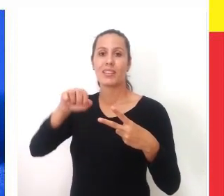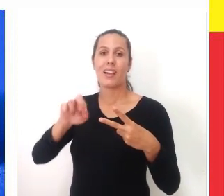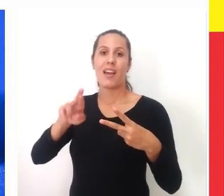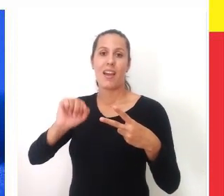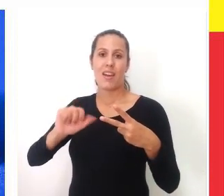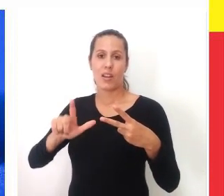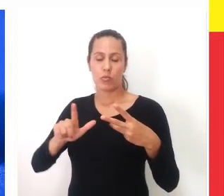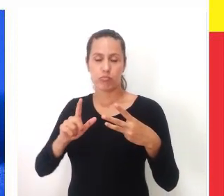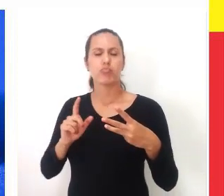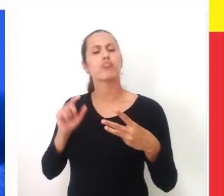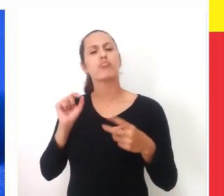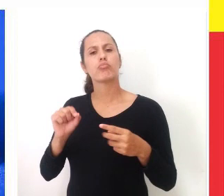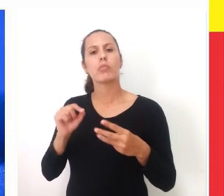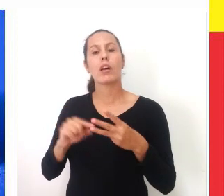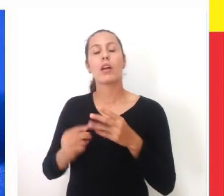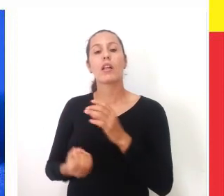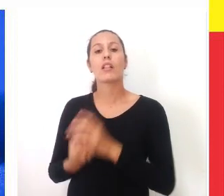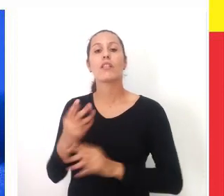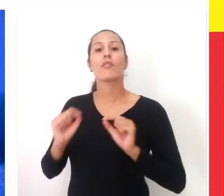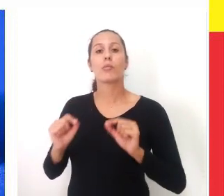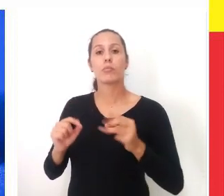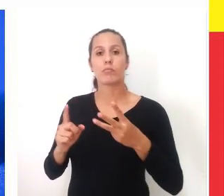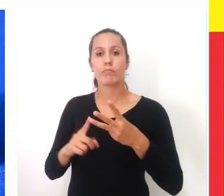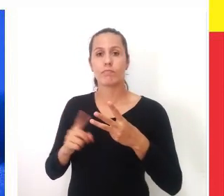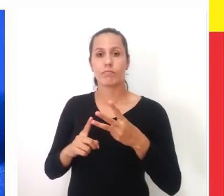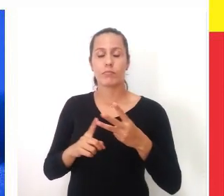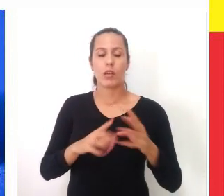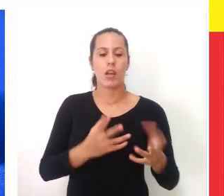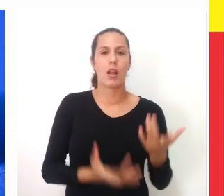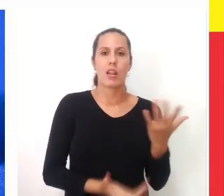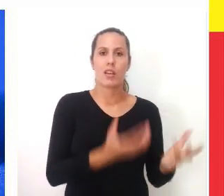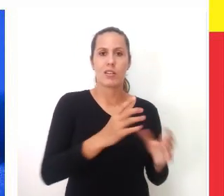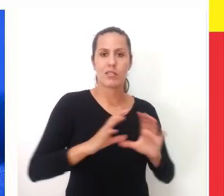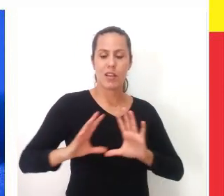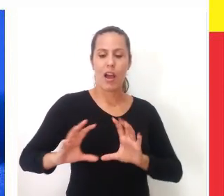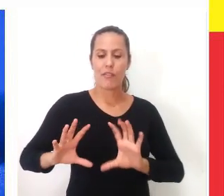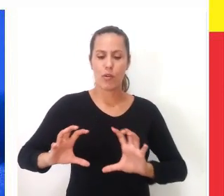do carvão aquece a água que move as turbinas para gerar